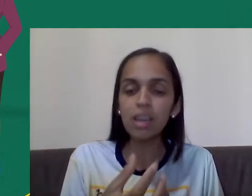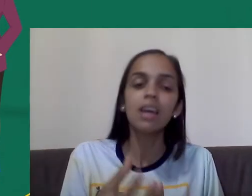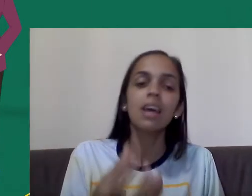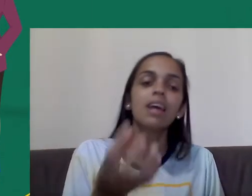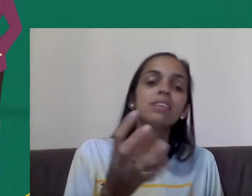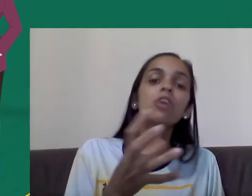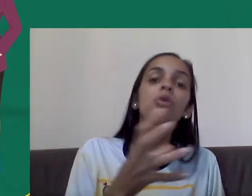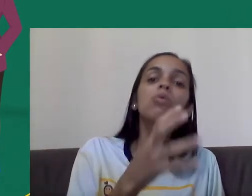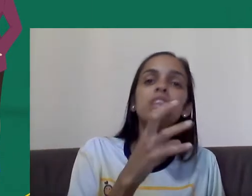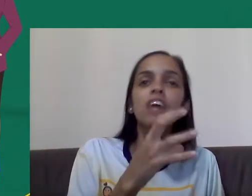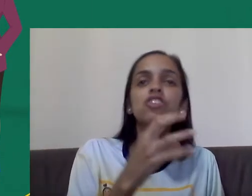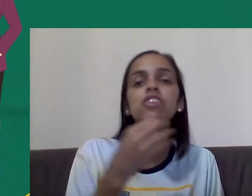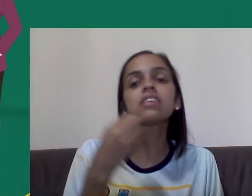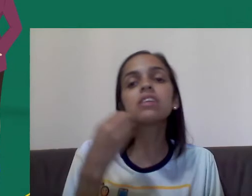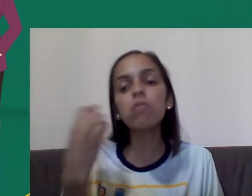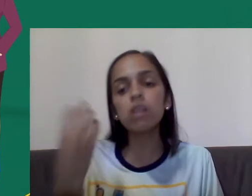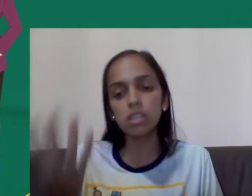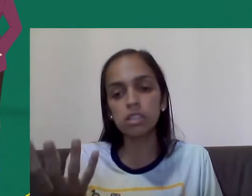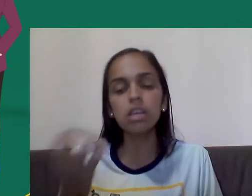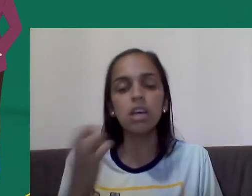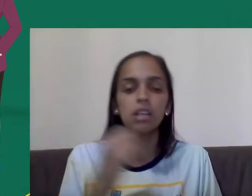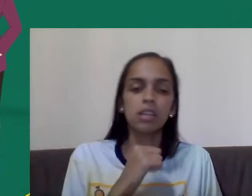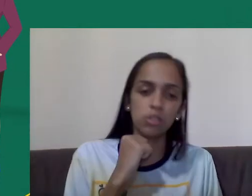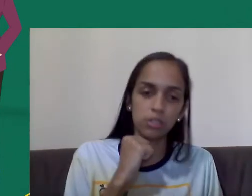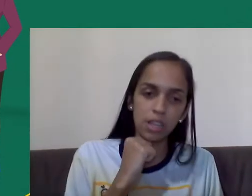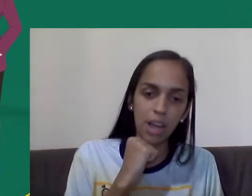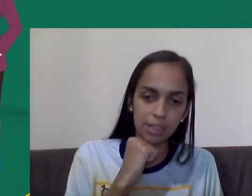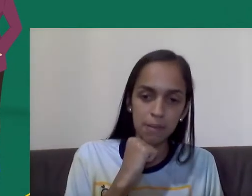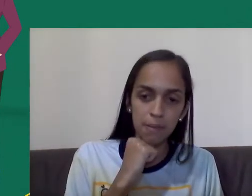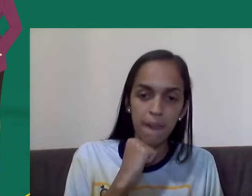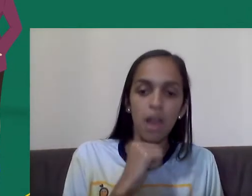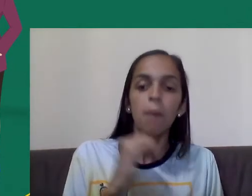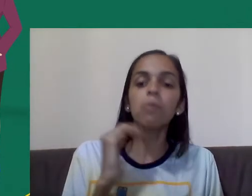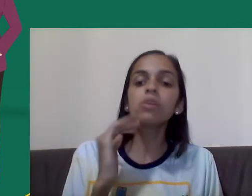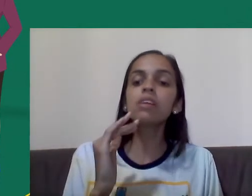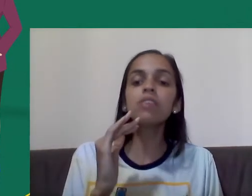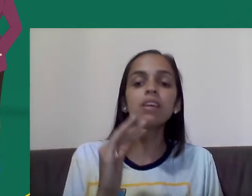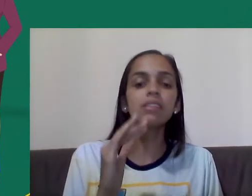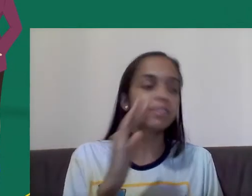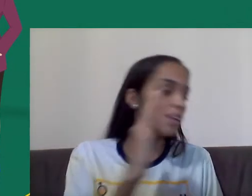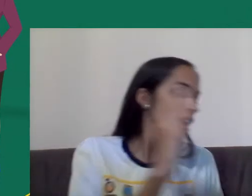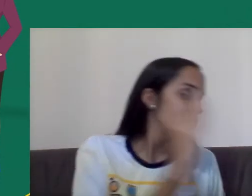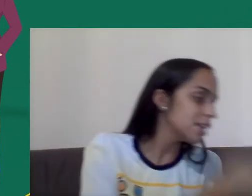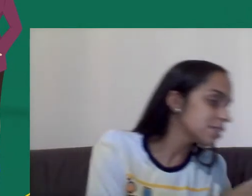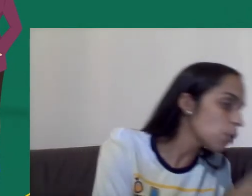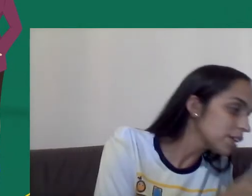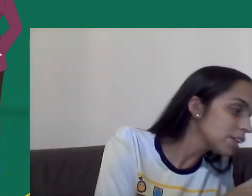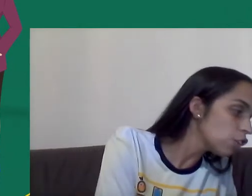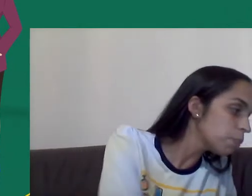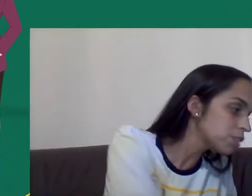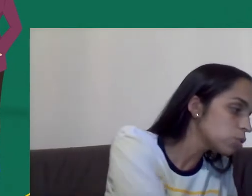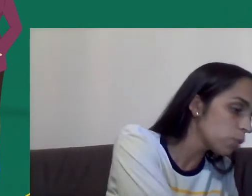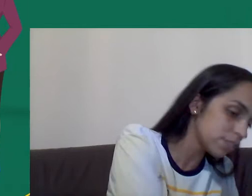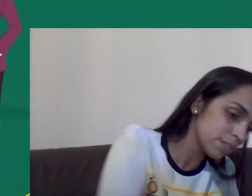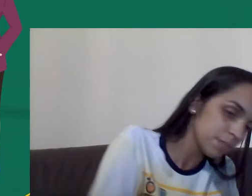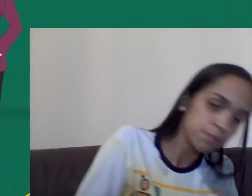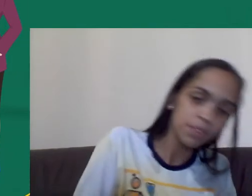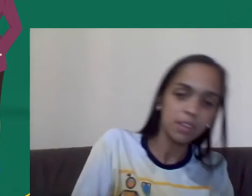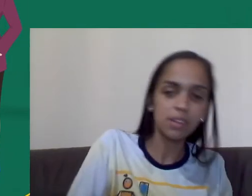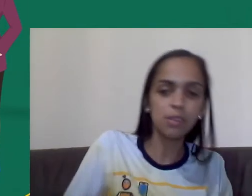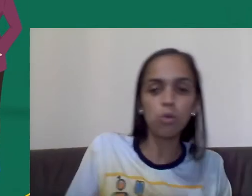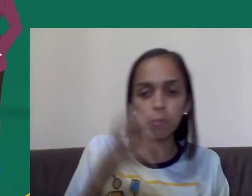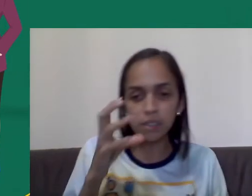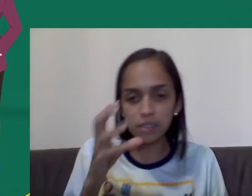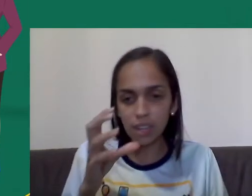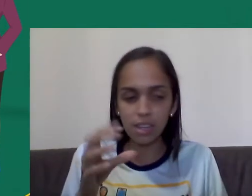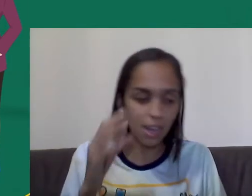quê? Esse contraste tão grande na sociedade. Muitas vezes, essas 49 pessoas